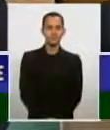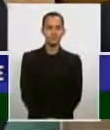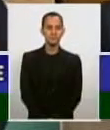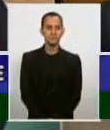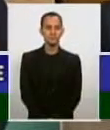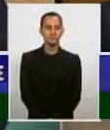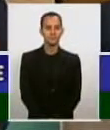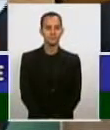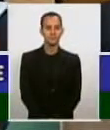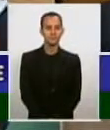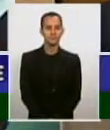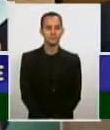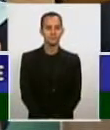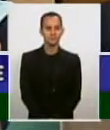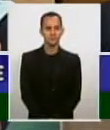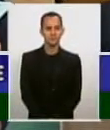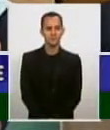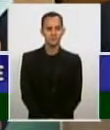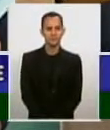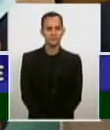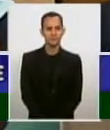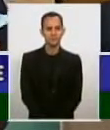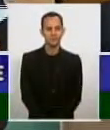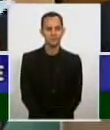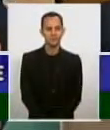Da primeira, ou Ellen? Ellen.